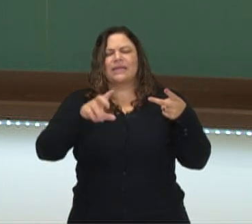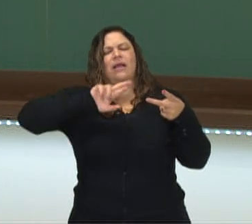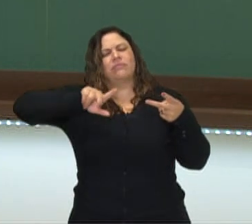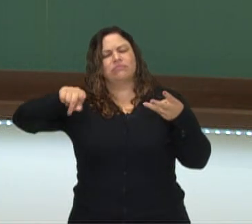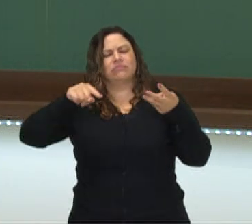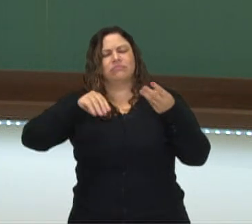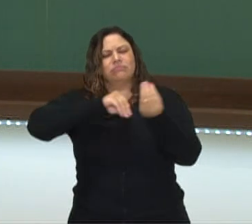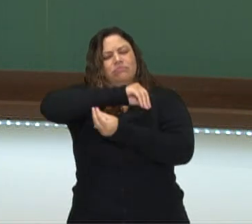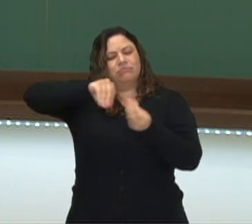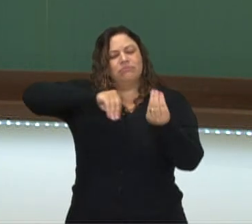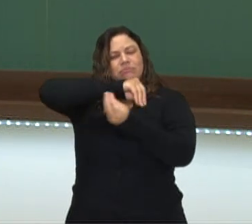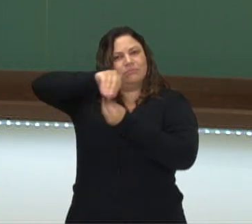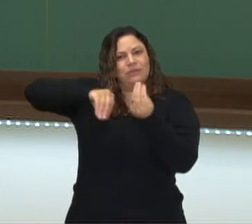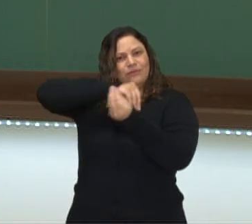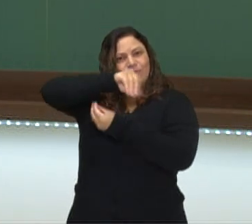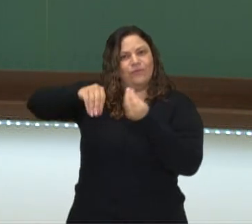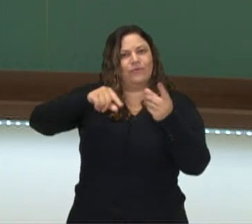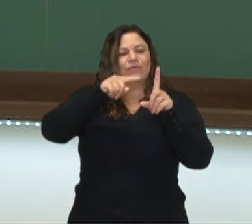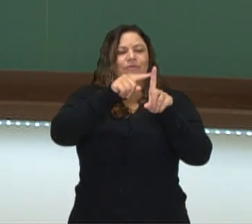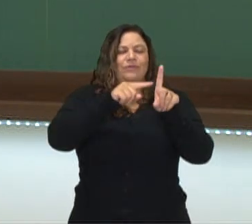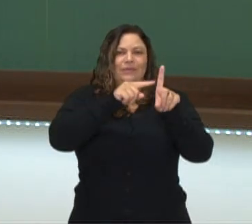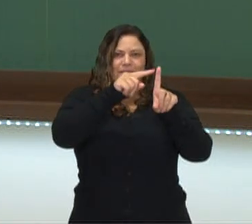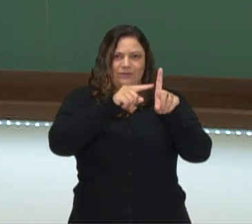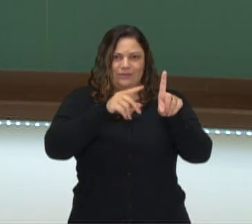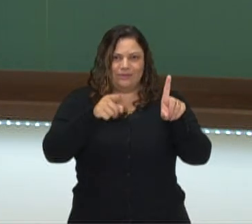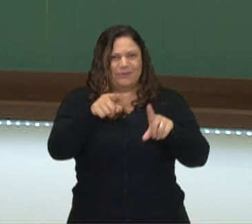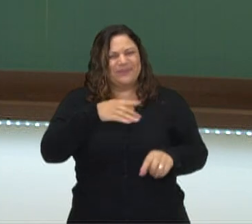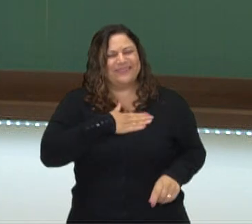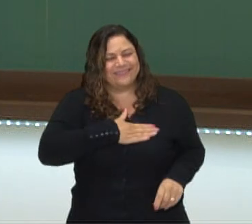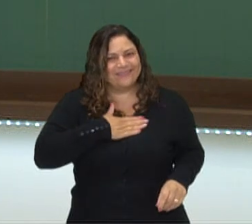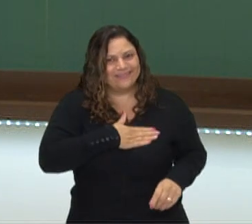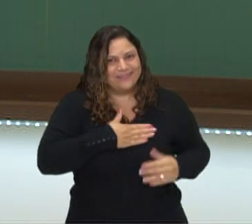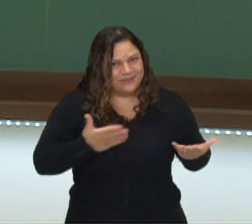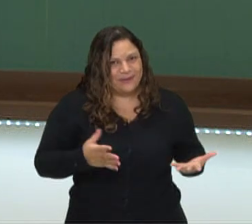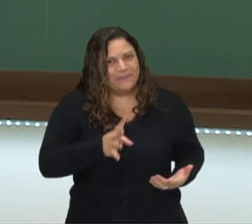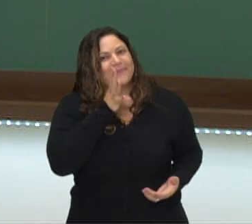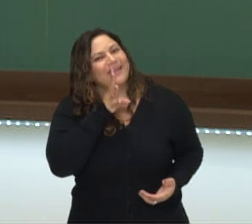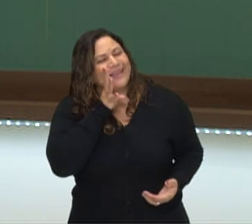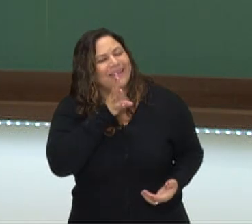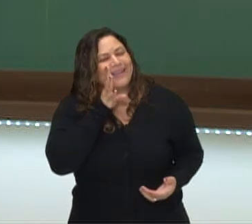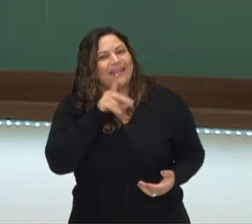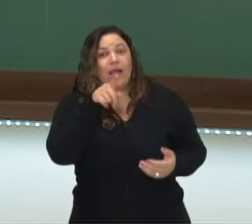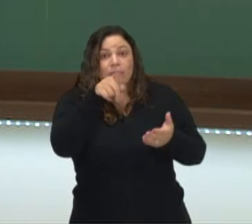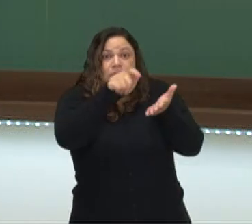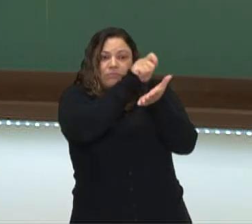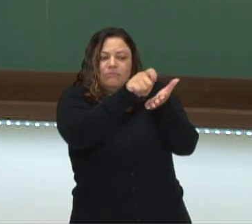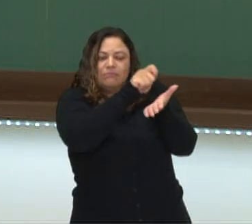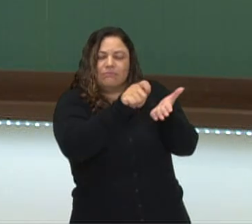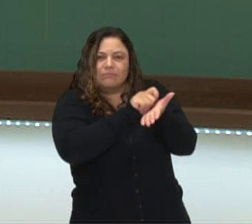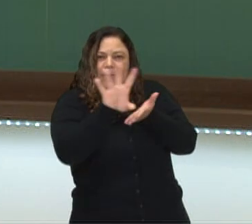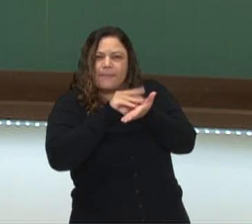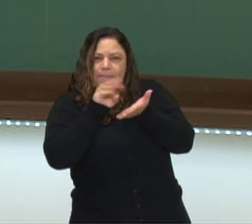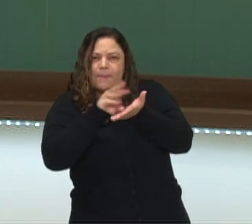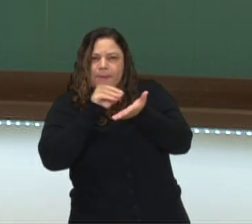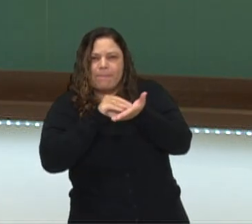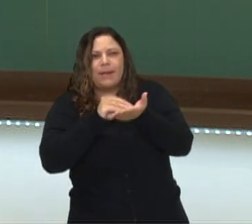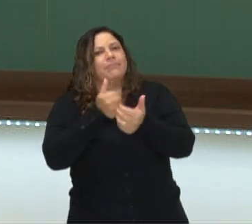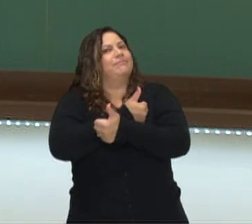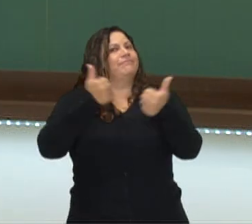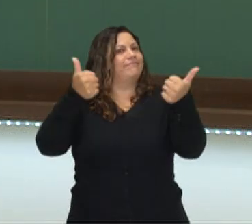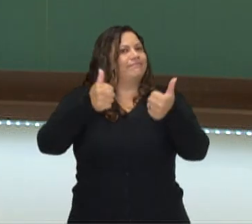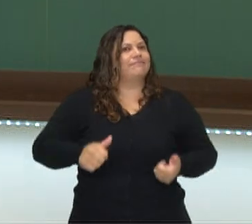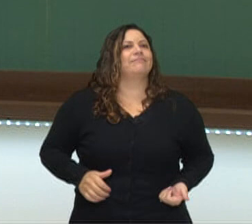dessa palavra, liga metálica, então é o que dá a formação para esta solução sólida. E depois nós temos aqui